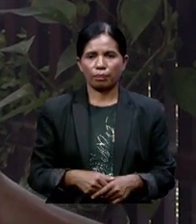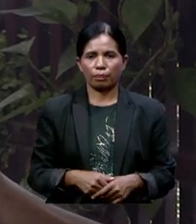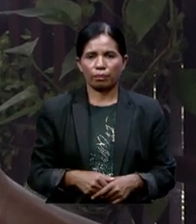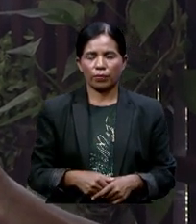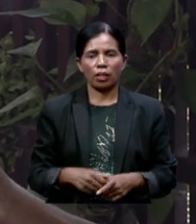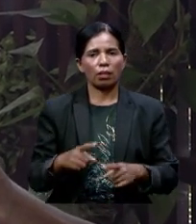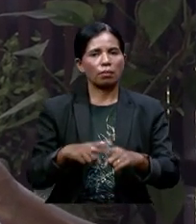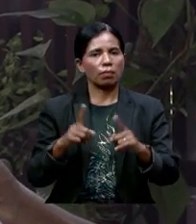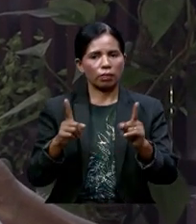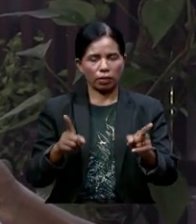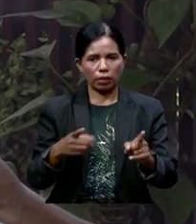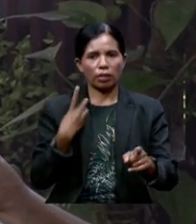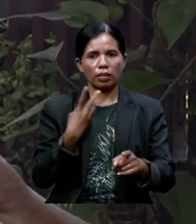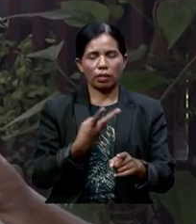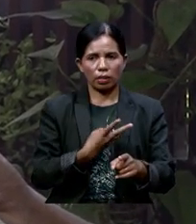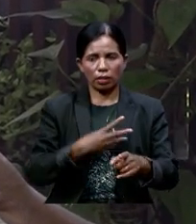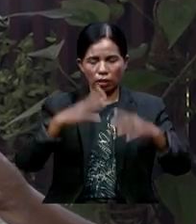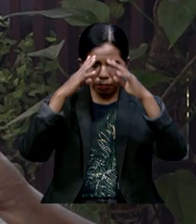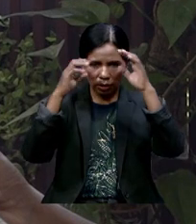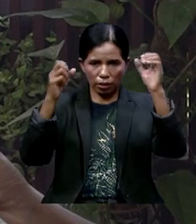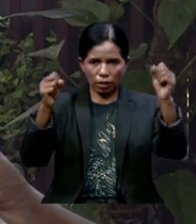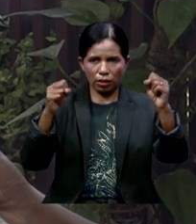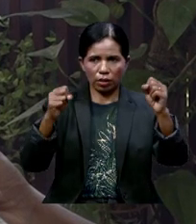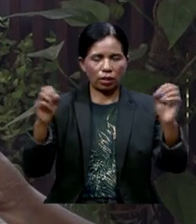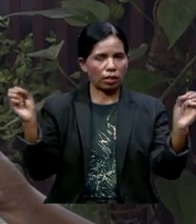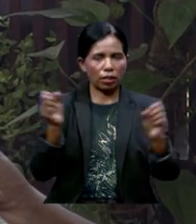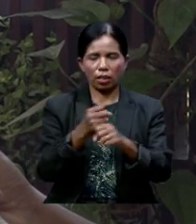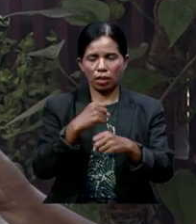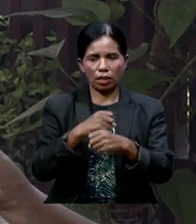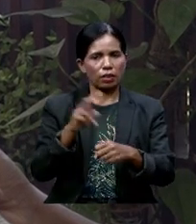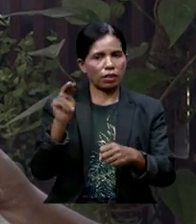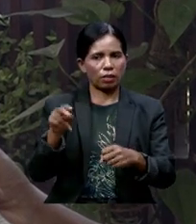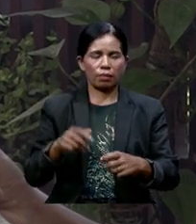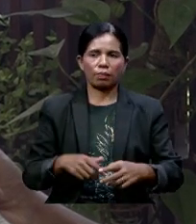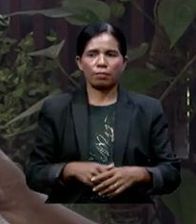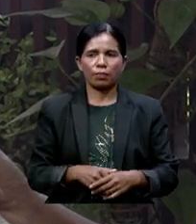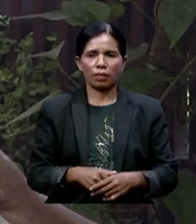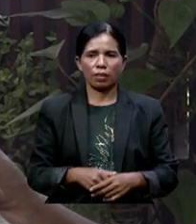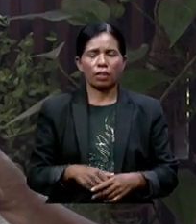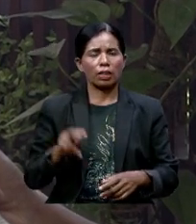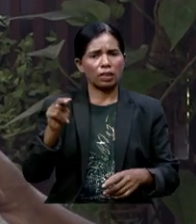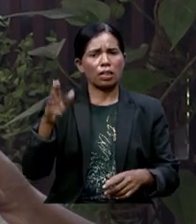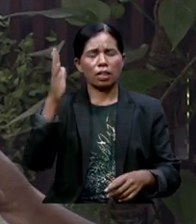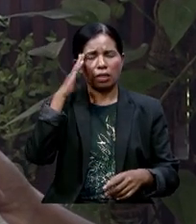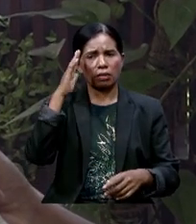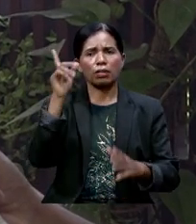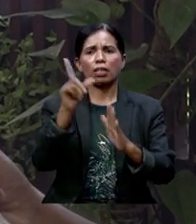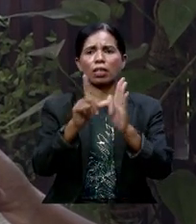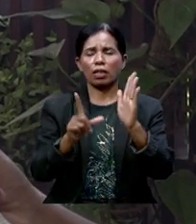Mas bem, itania presidente da República lá halo dané. Nia hanoin kala lei